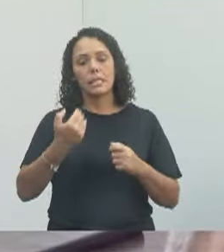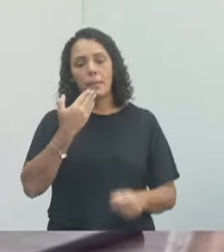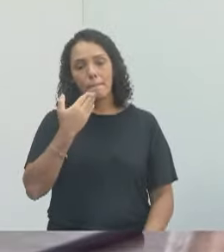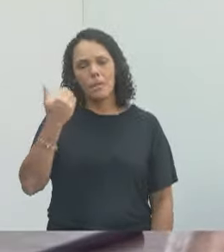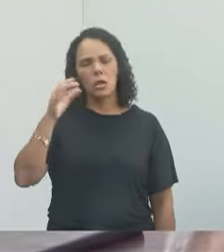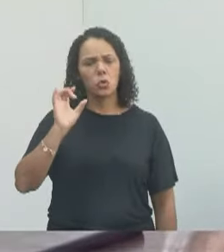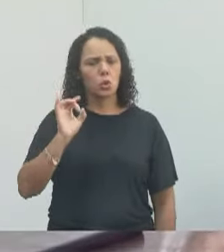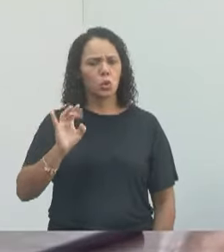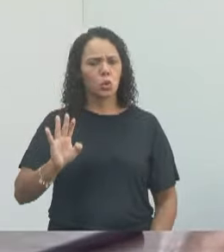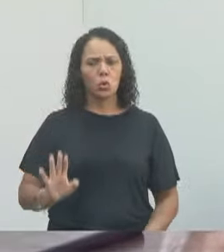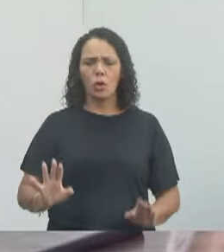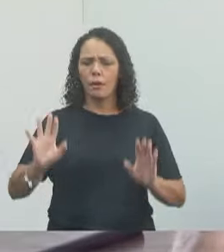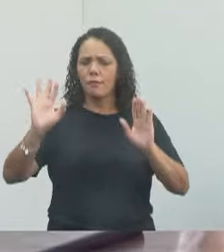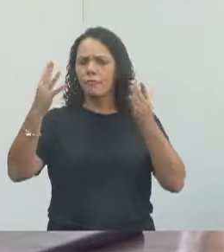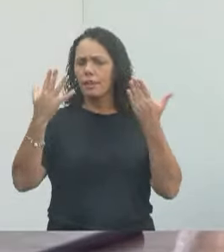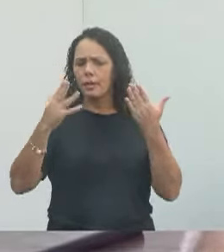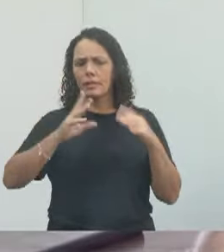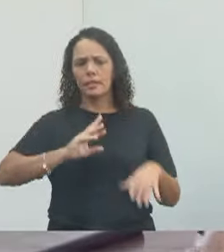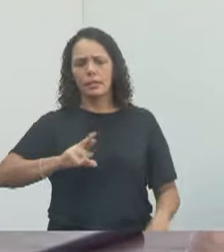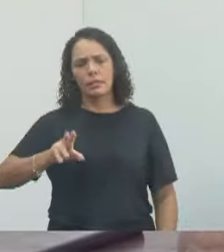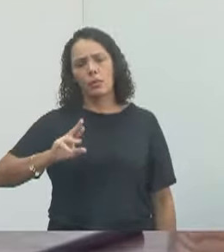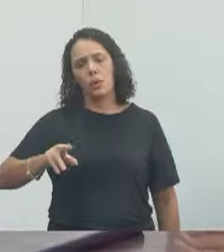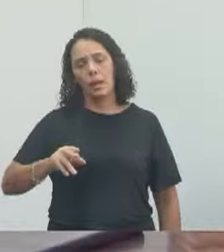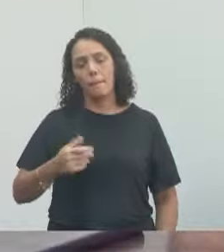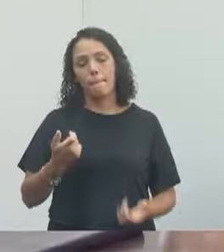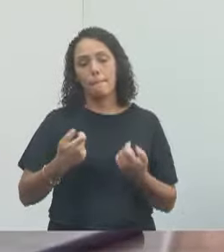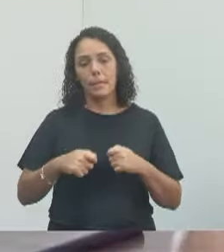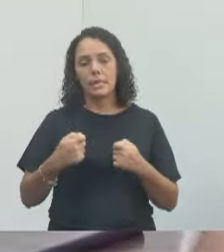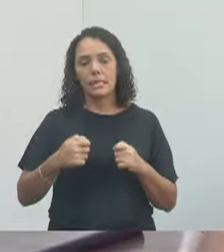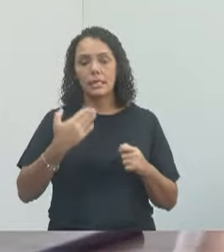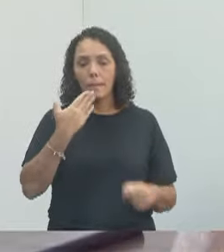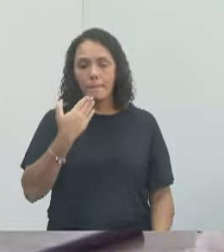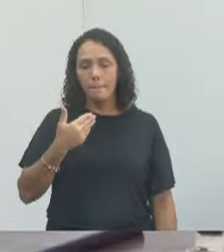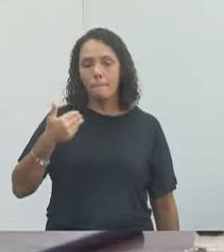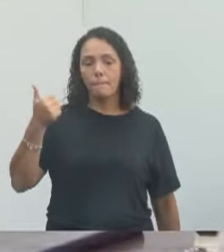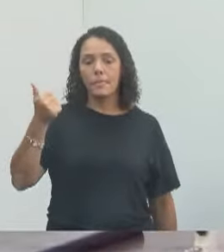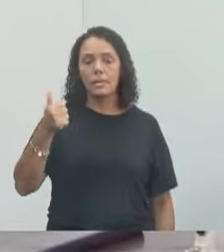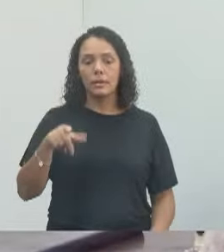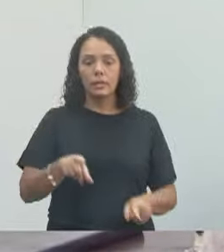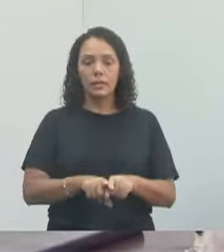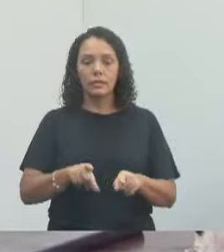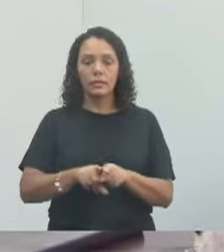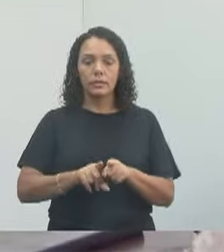melhoria também o povo agradece a festa mas pede melhoria